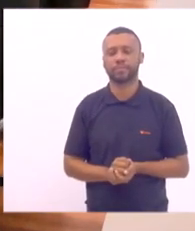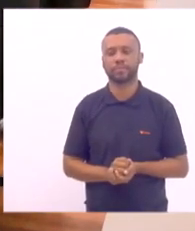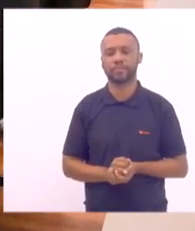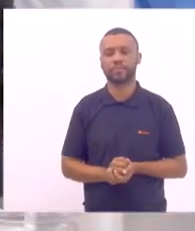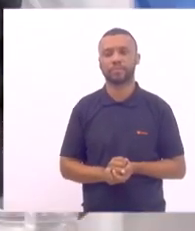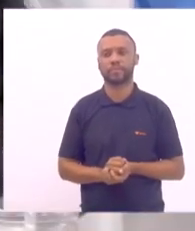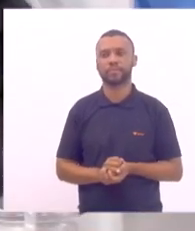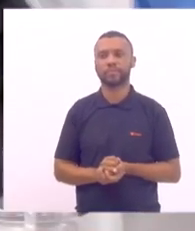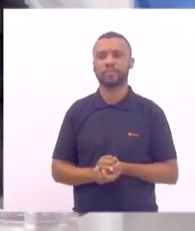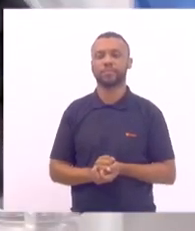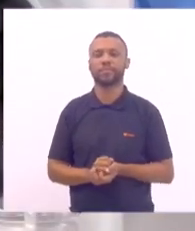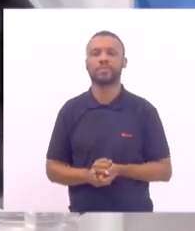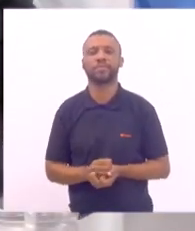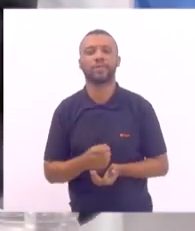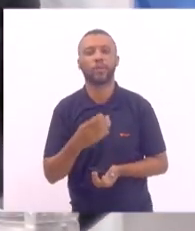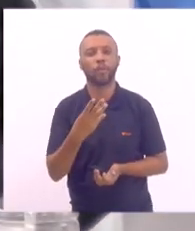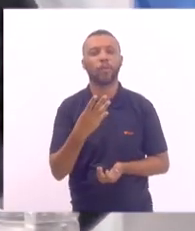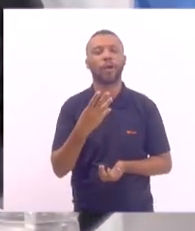Rantro A.